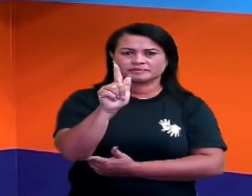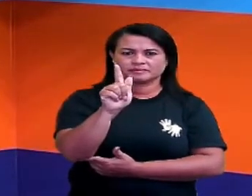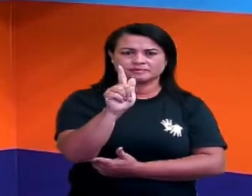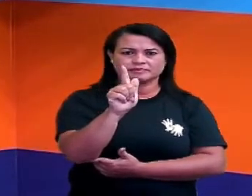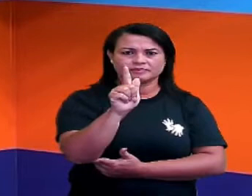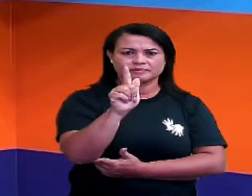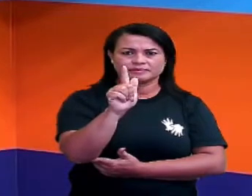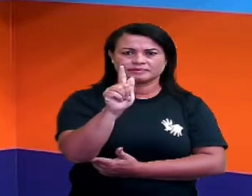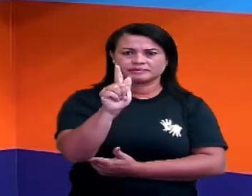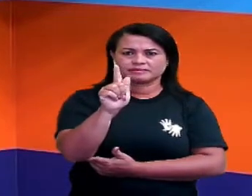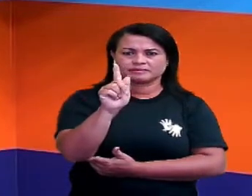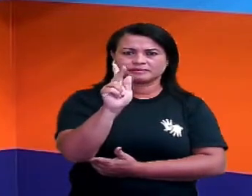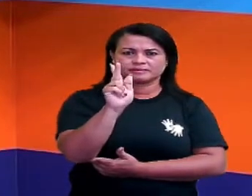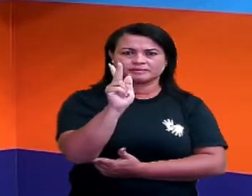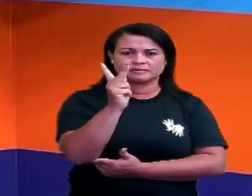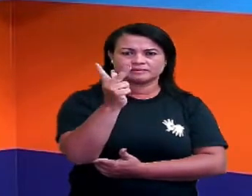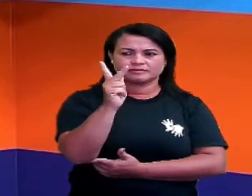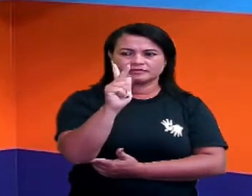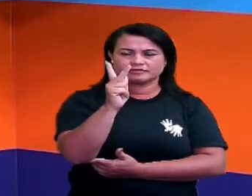G,